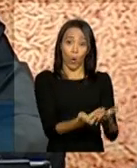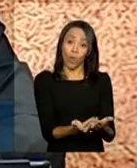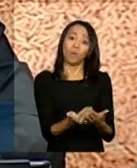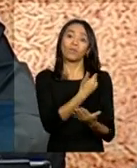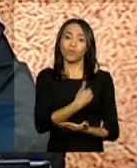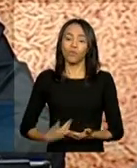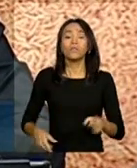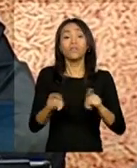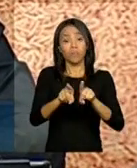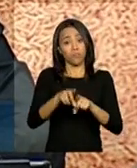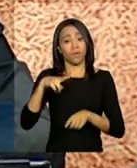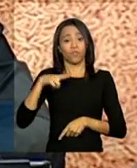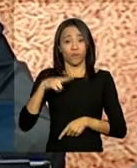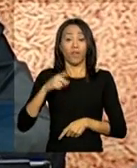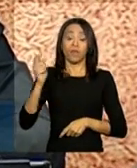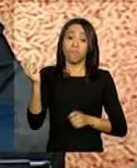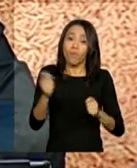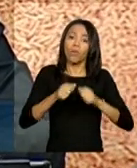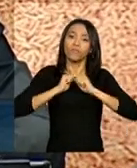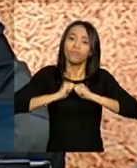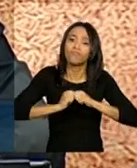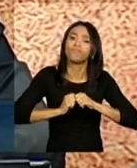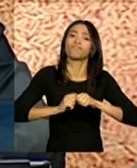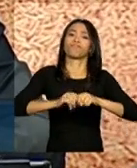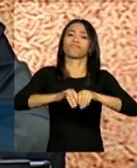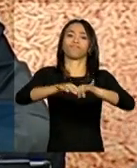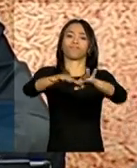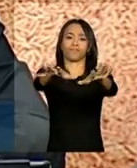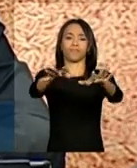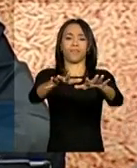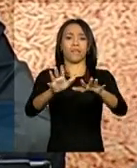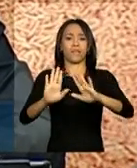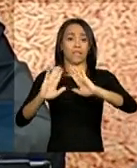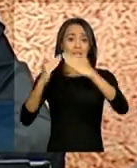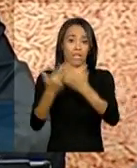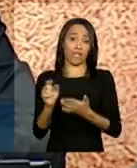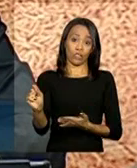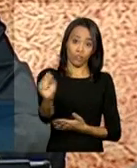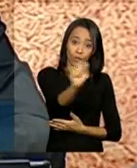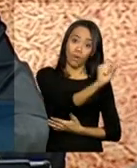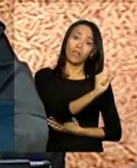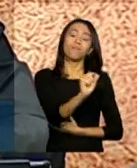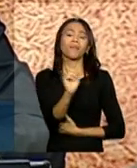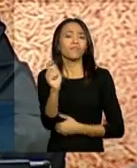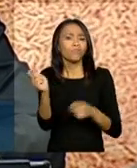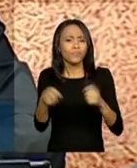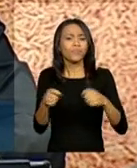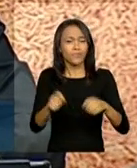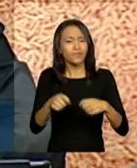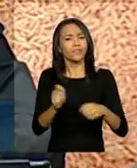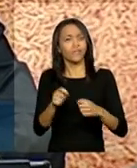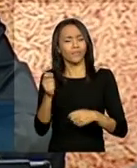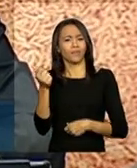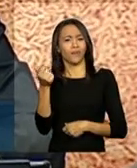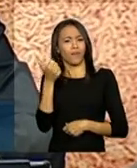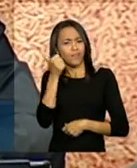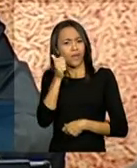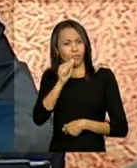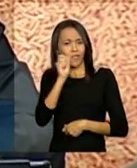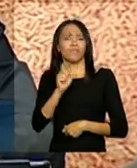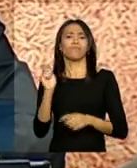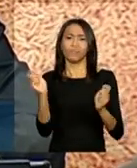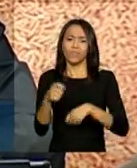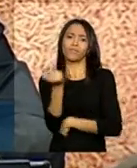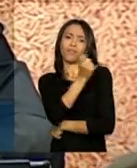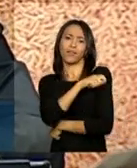saúde possam levar essa vacinação às escolas garantindo sim uma alta cobertura de vacinal nessa população